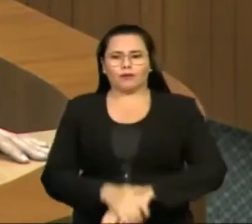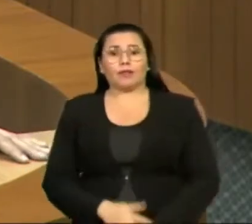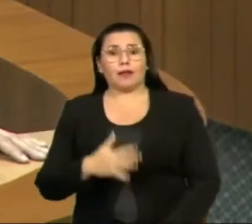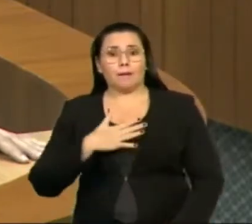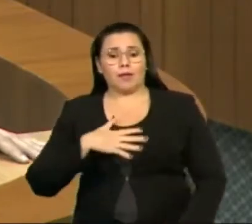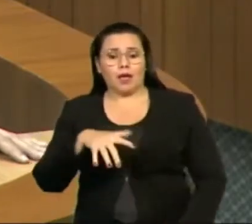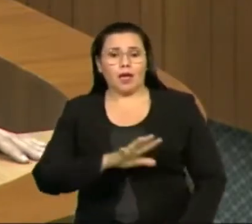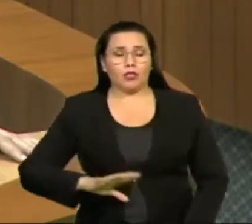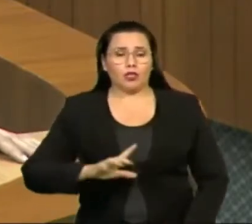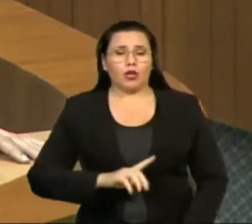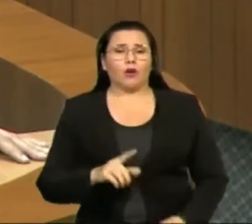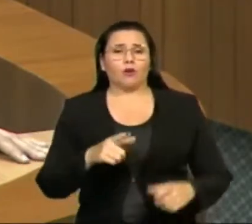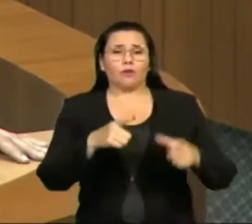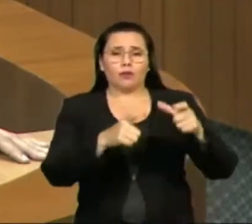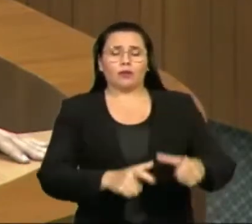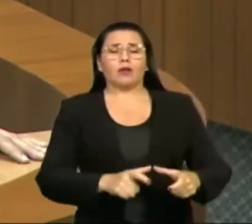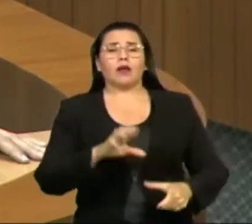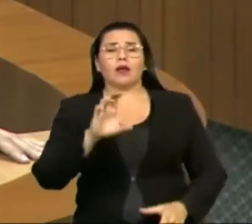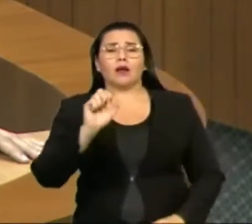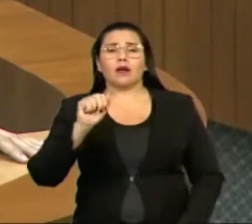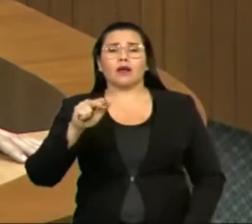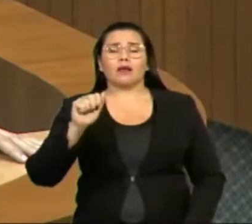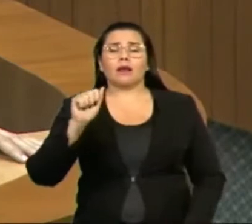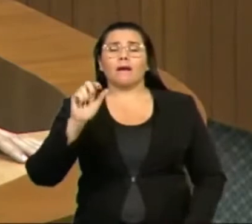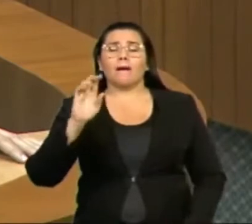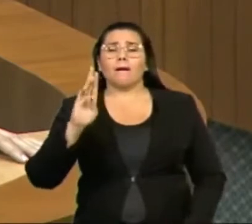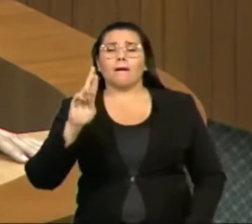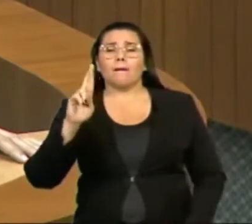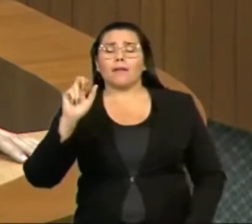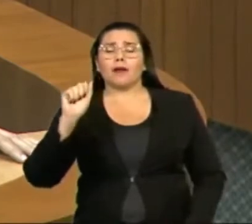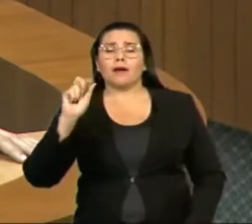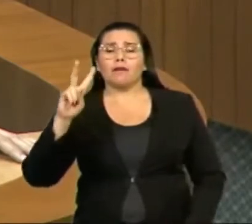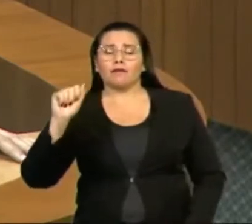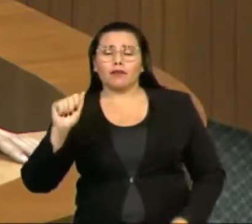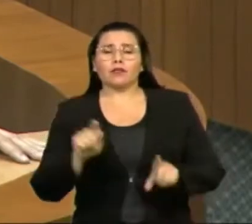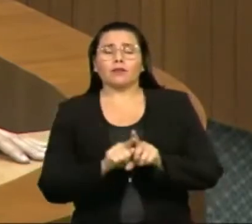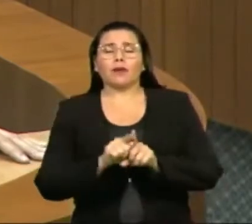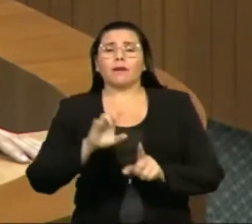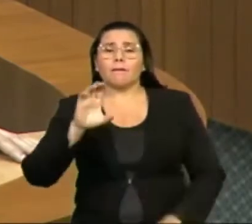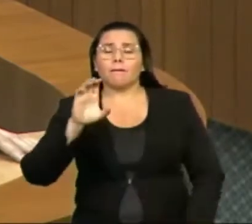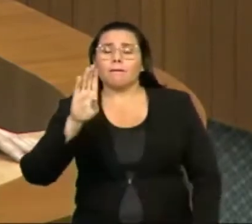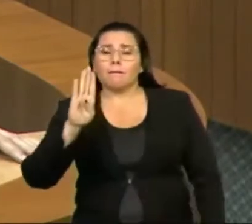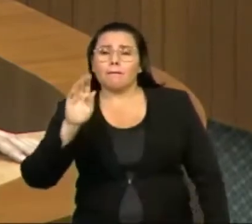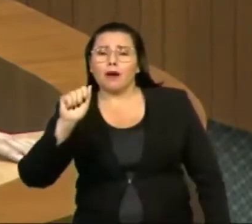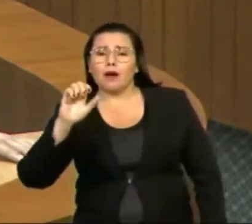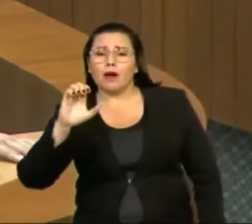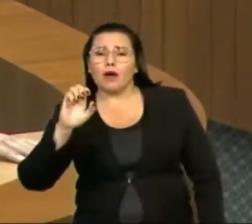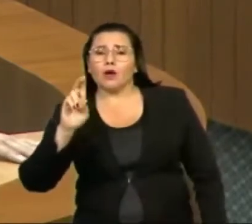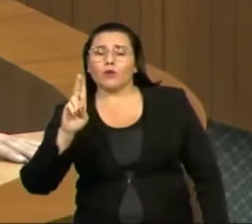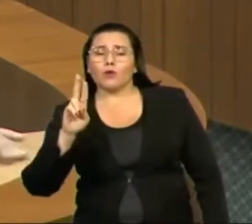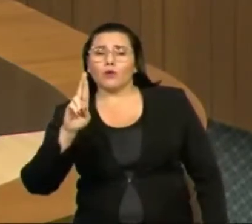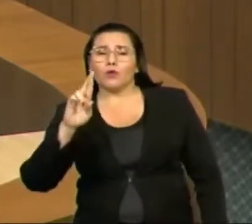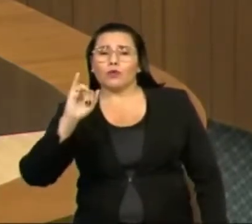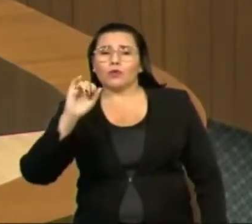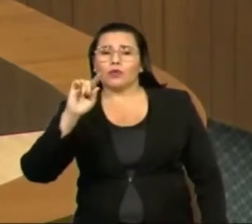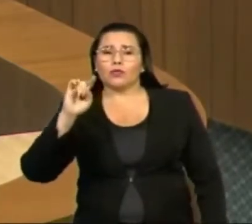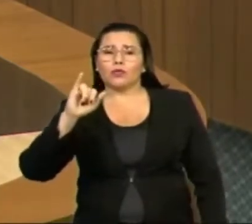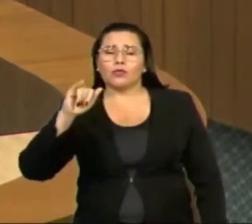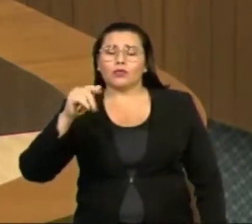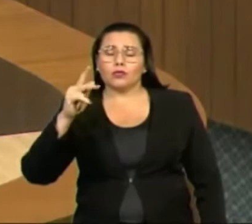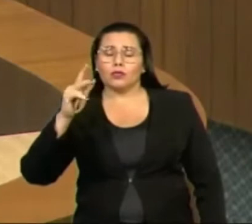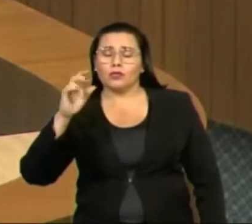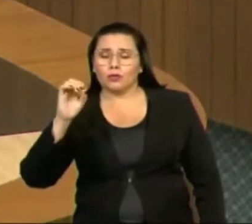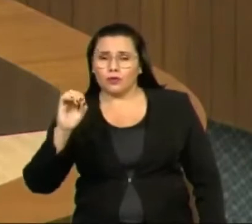uma aldeia na terra indígena Canabrava, na terra indígena Bacurizinho e na terra indígena dos Cricatis. Só na minha região, três escolas em